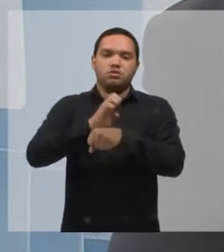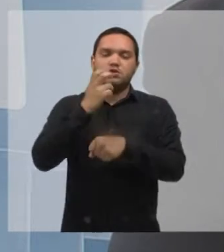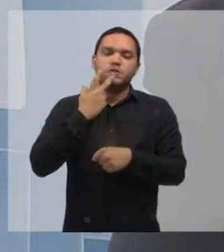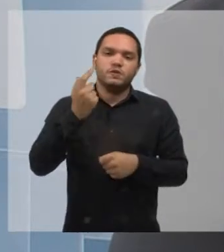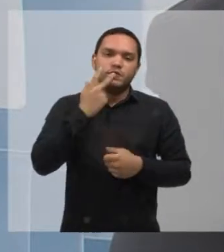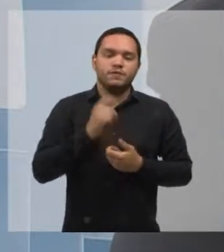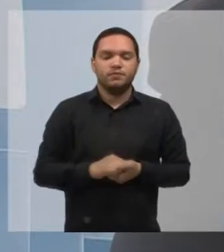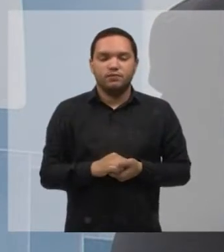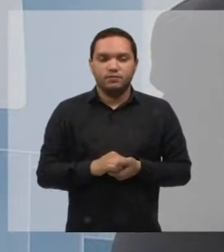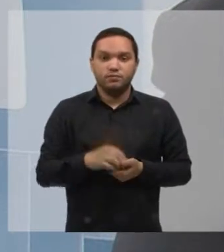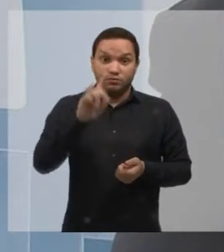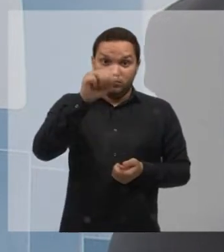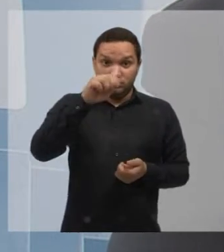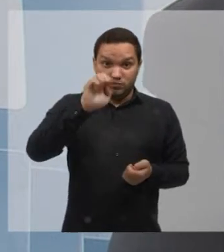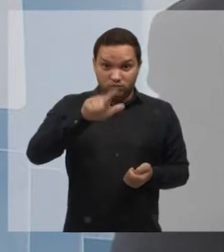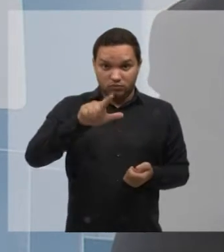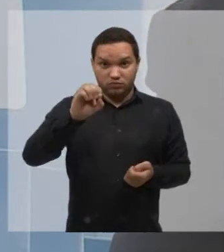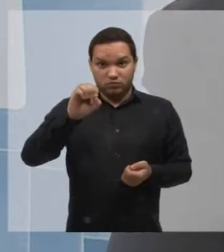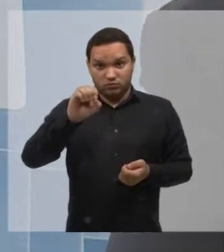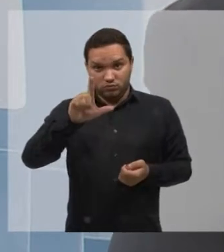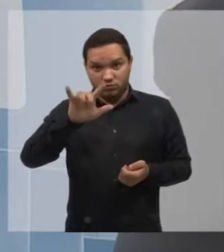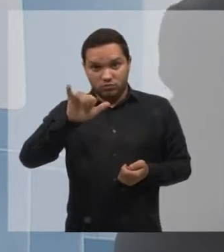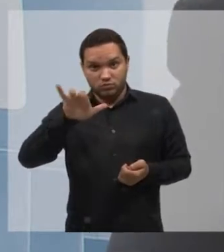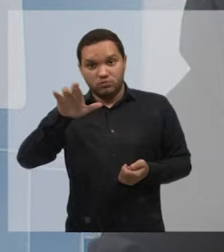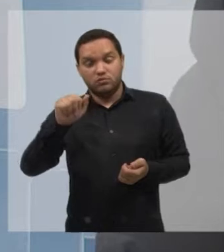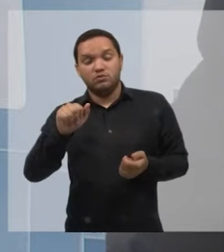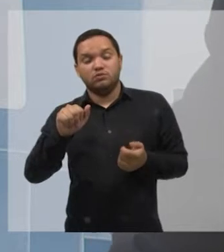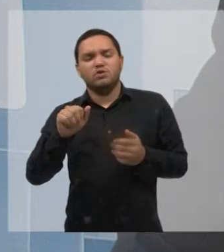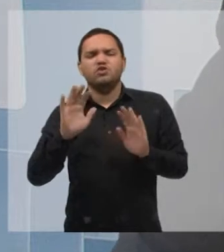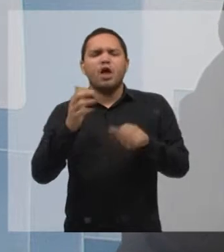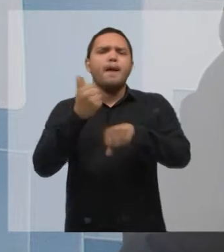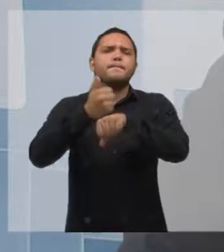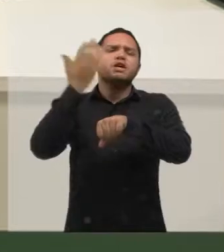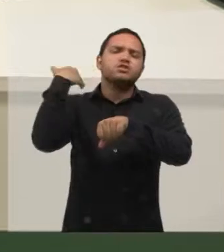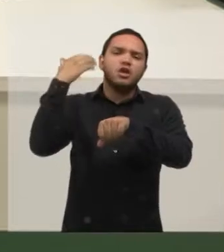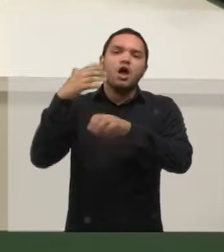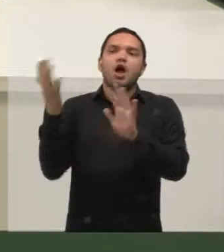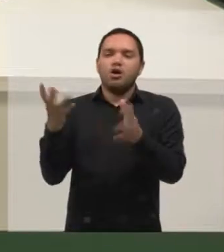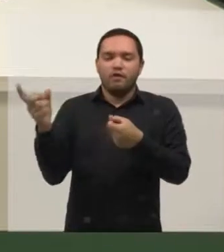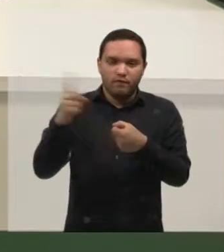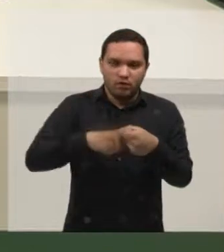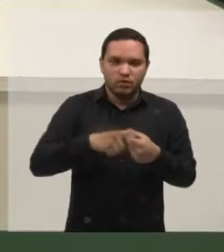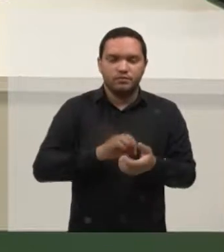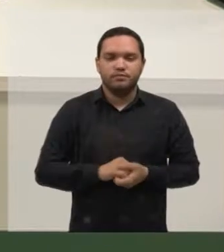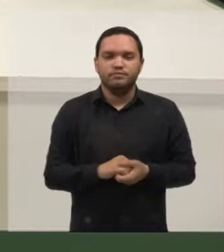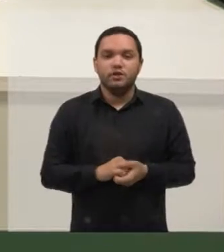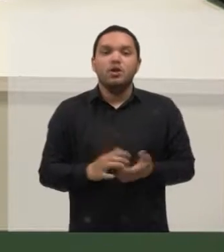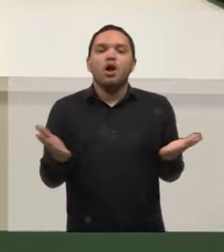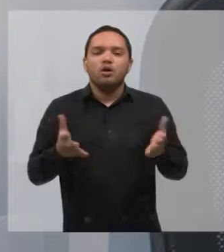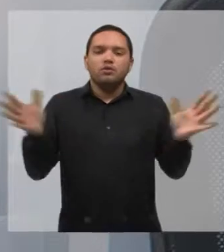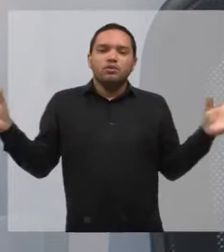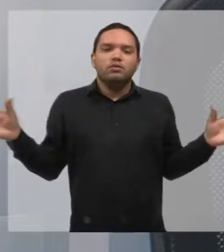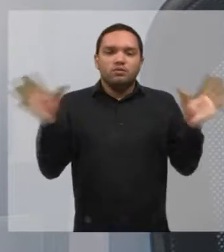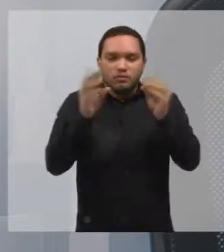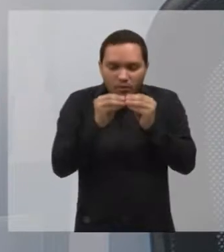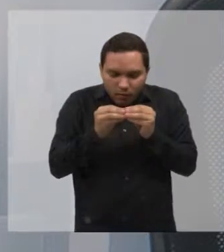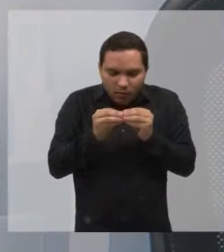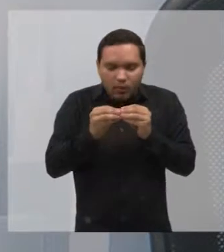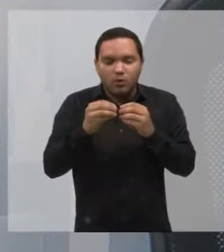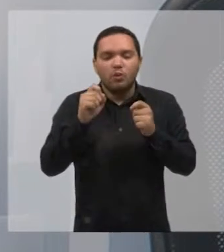já ocupou esse cargo. E retorna para o cargo novamente. Carlos, em síntese, o que aconteceu na minha